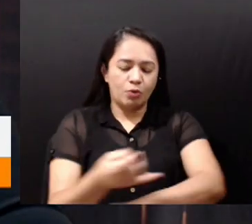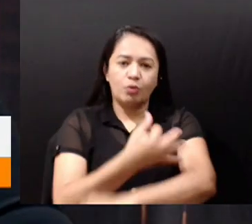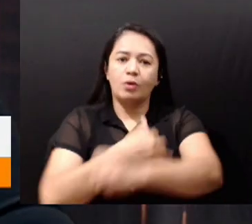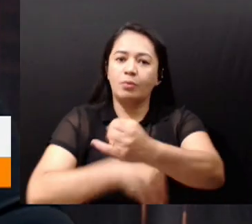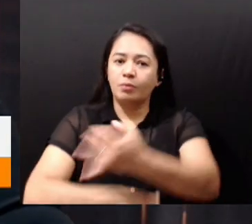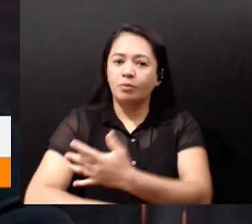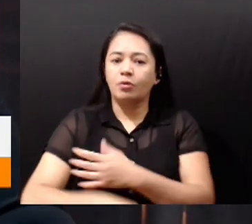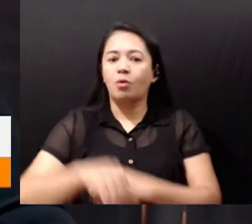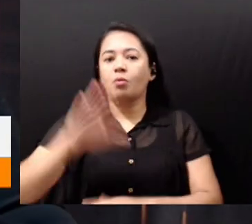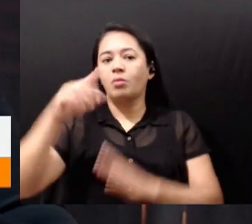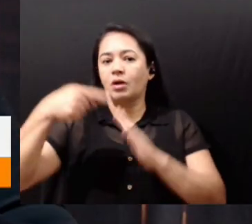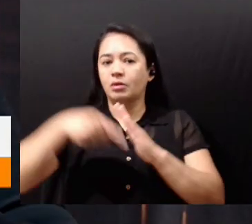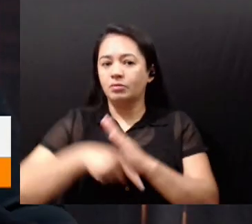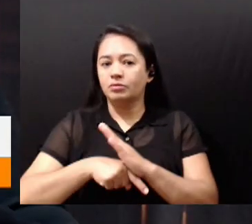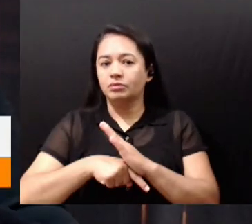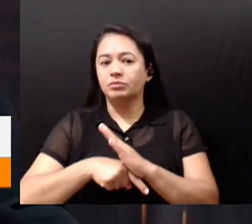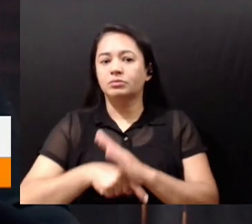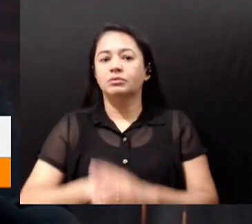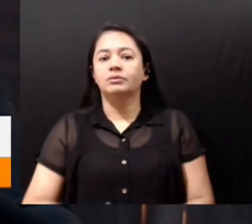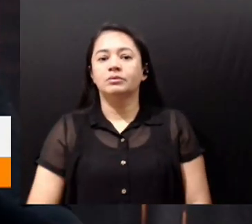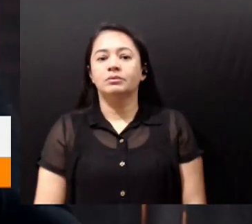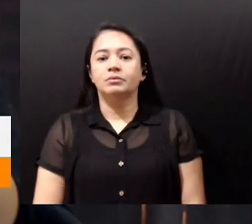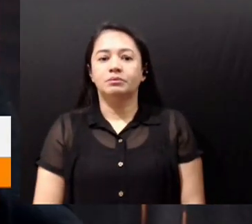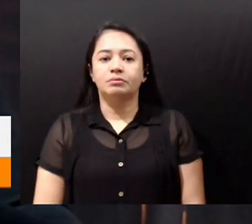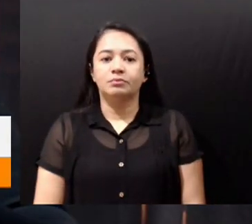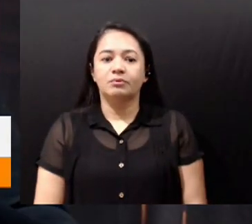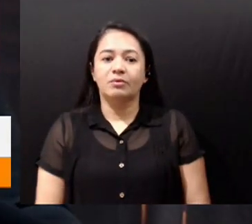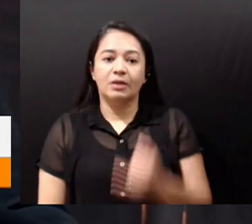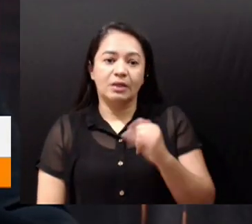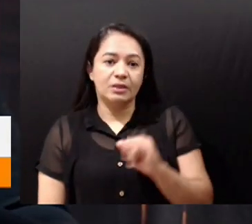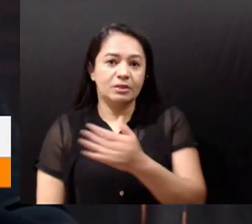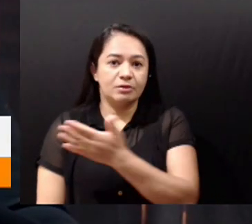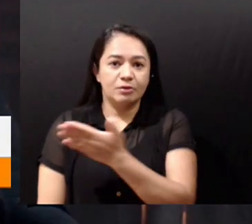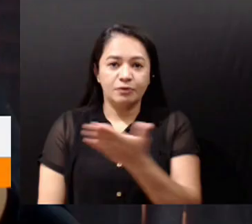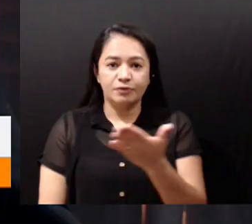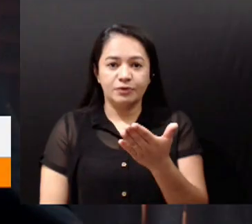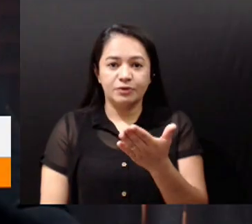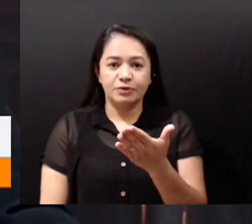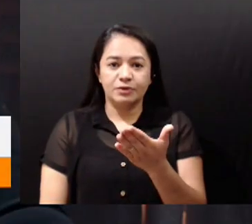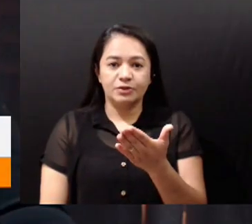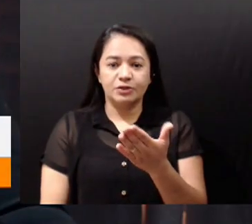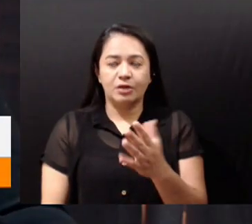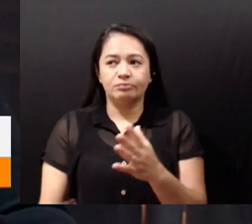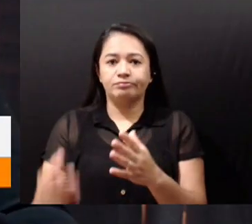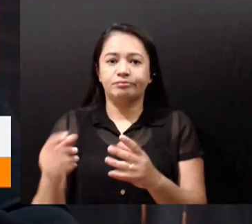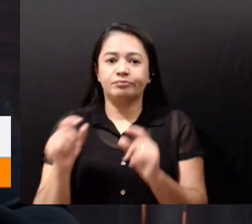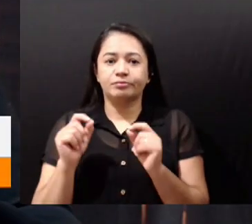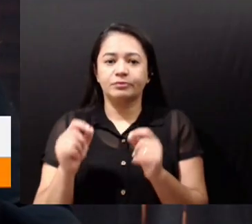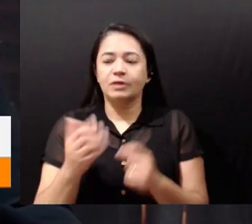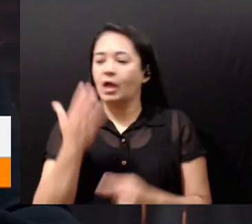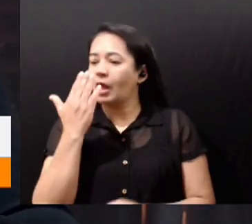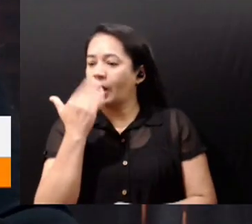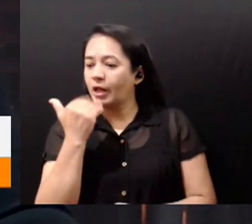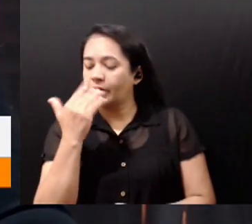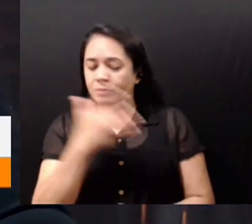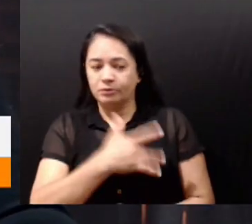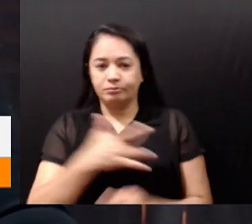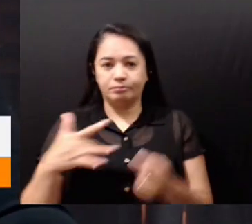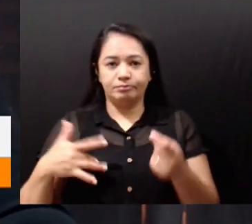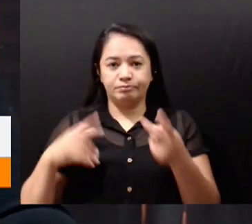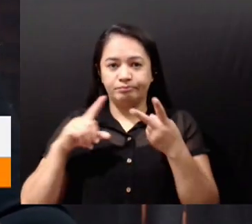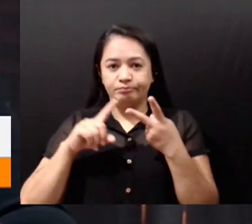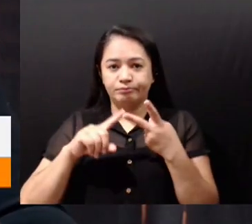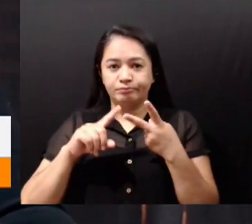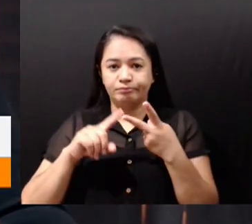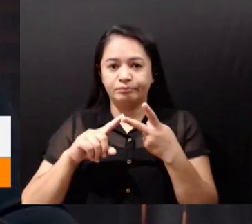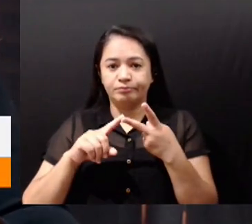Nesse sentido, se você tem ali essa conta, né, que é uma alimentação saudável, com calorias dentro do que